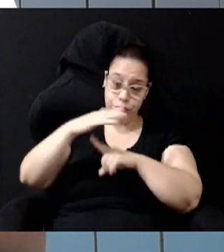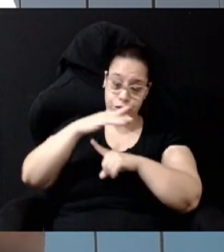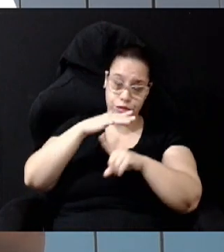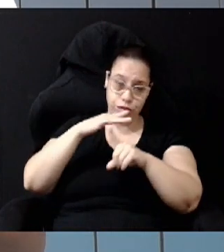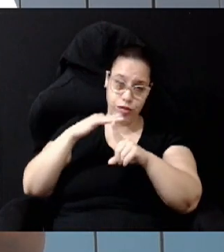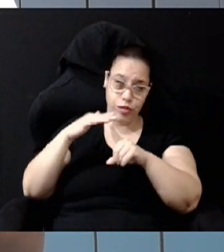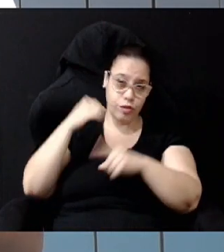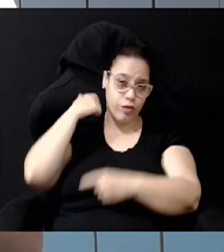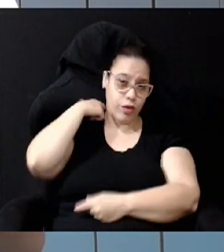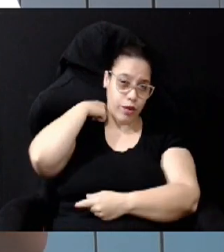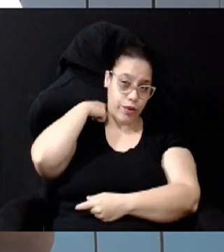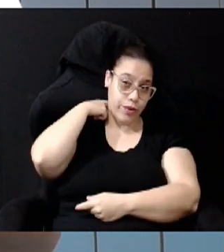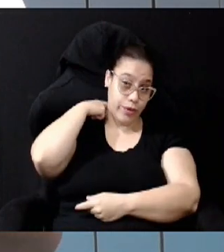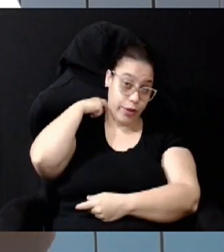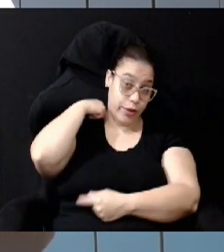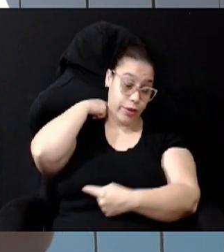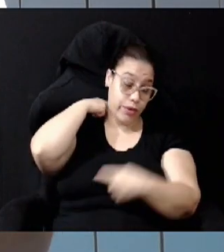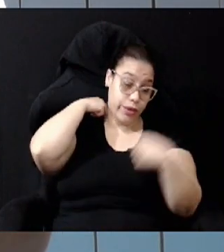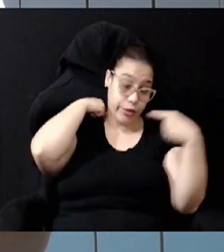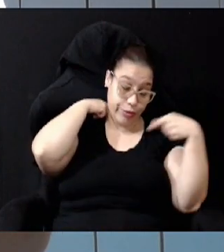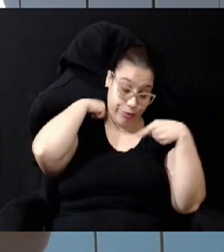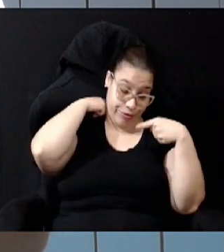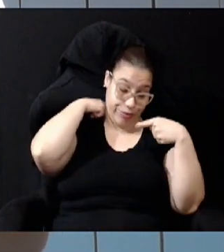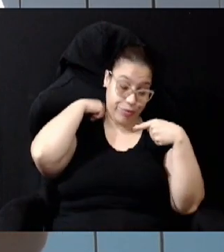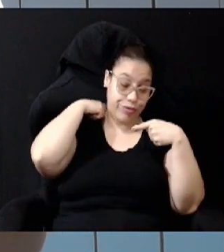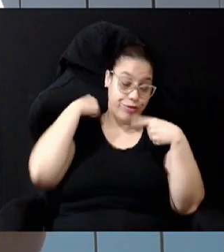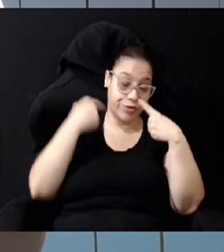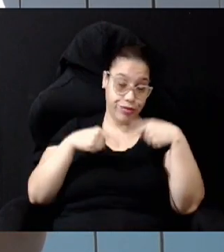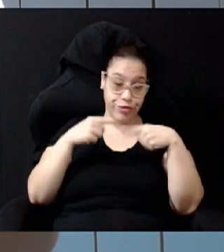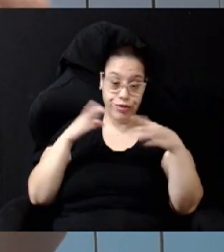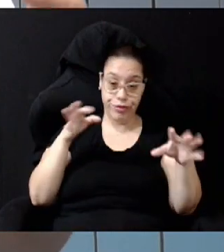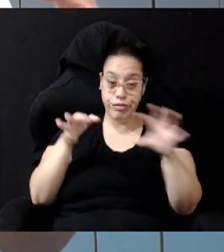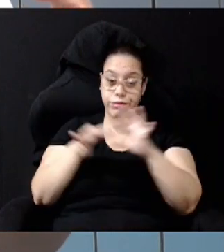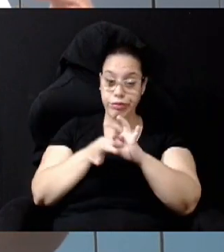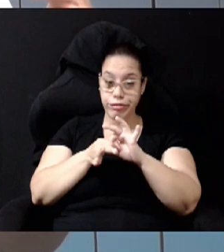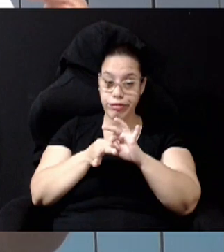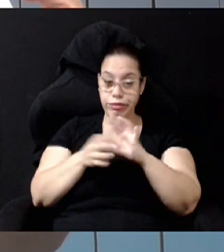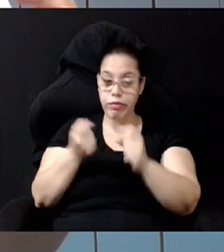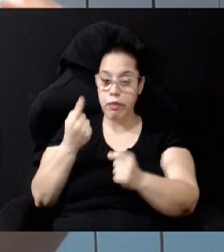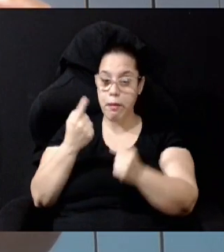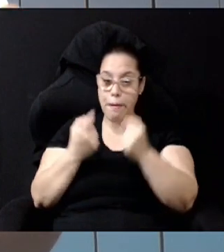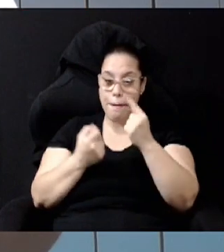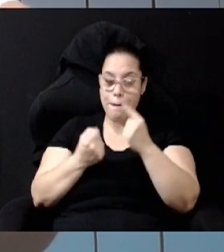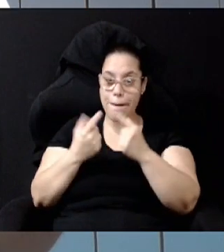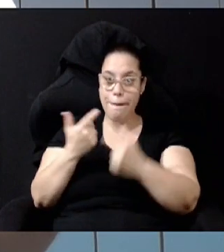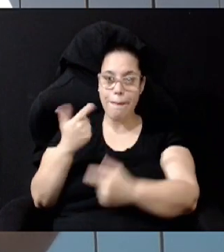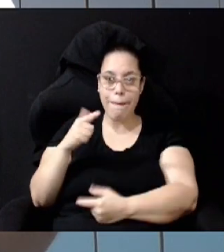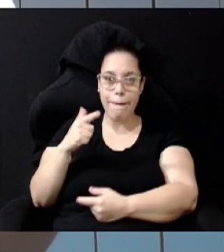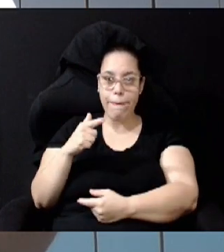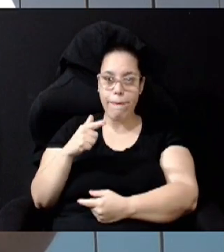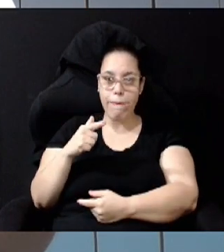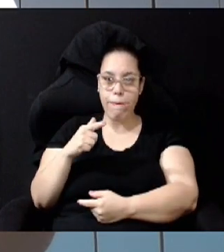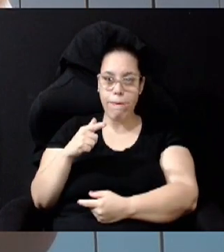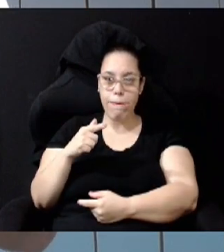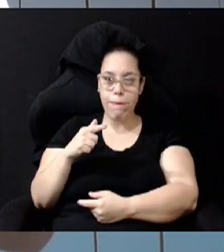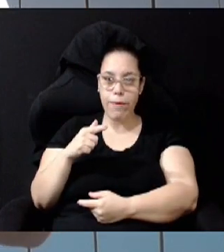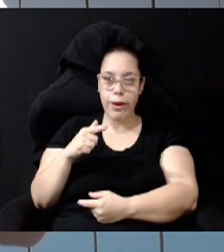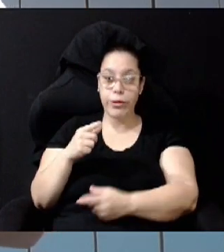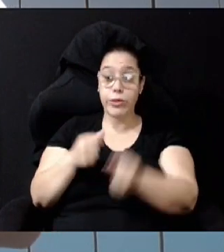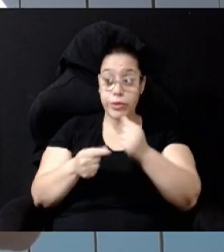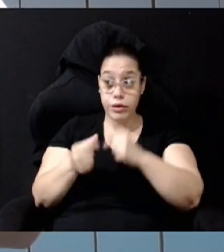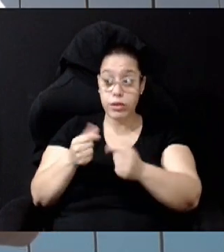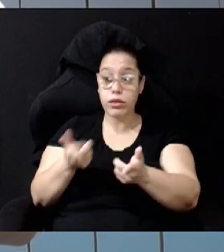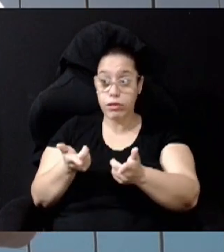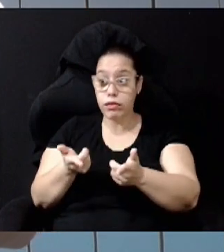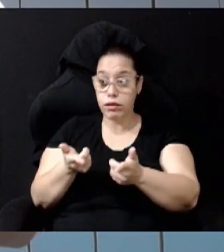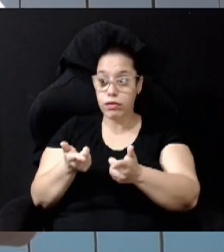essa discussão, né? Agregar alguns elementos que não são considerados, inclusive no econômico. E eu chamo